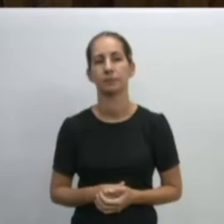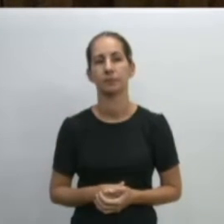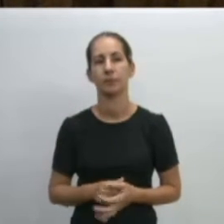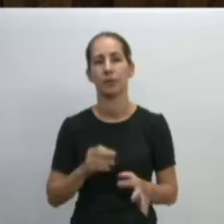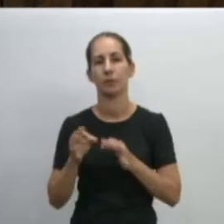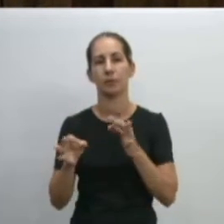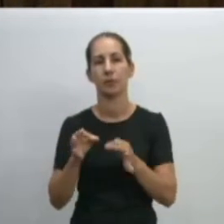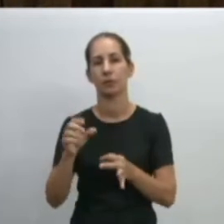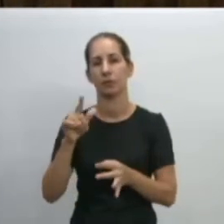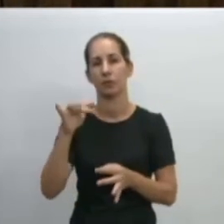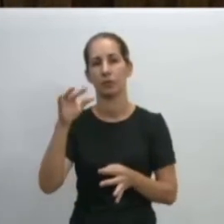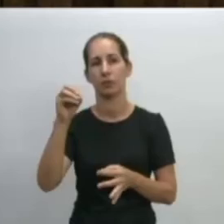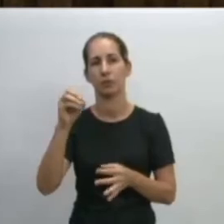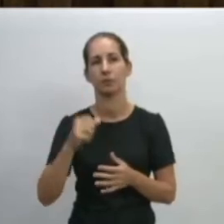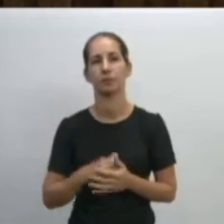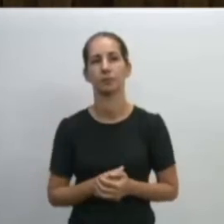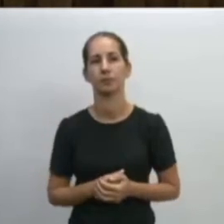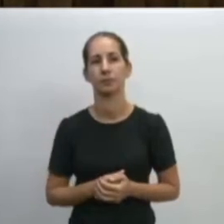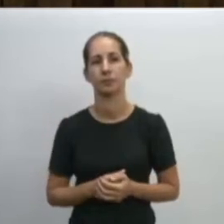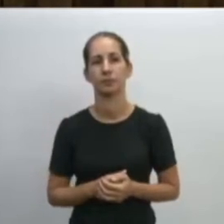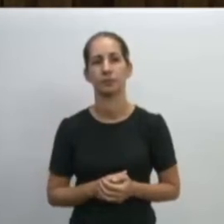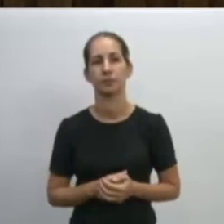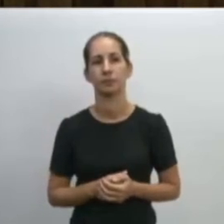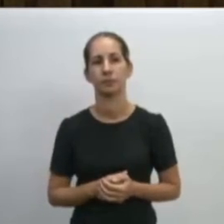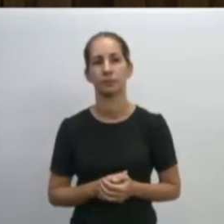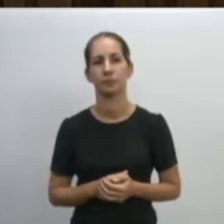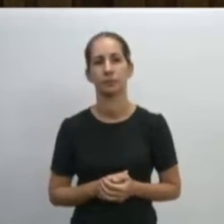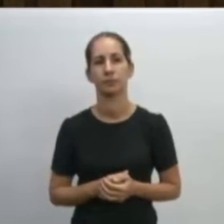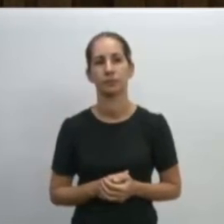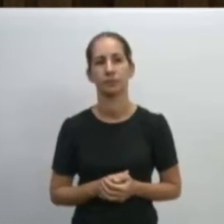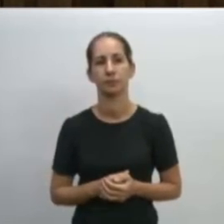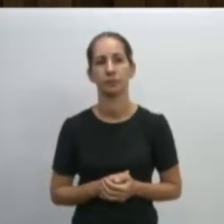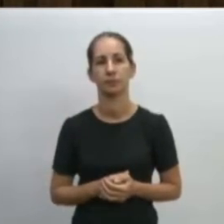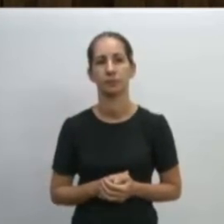Pela ordem, vereador Luciano Nascimento.